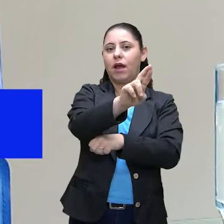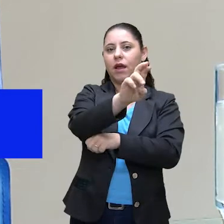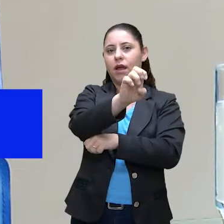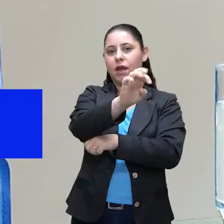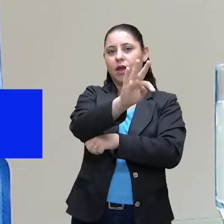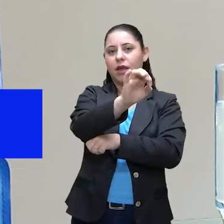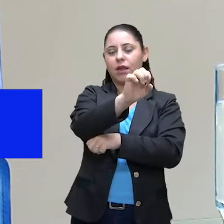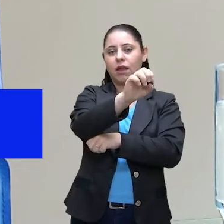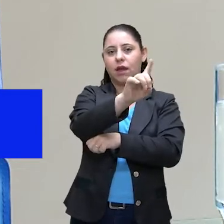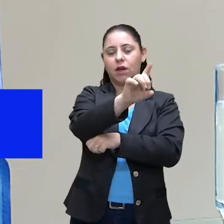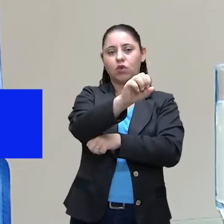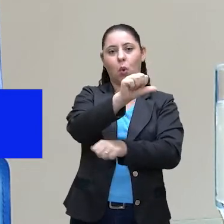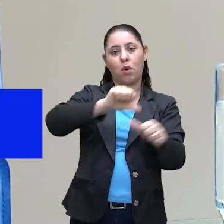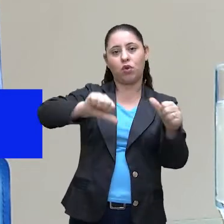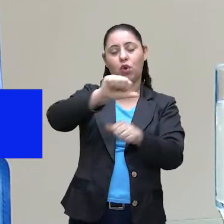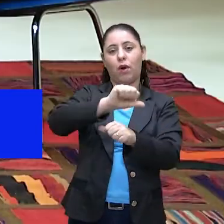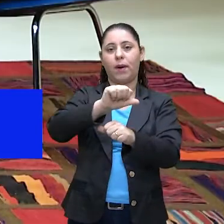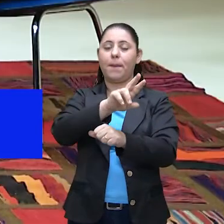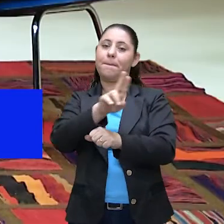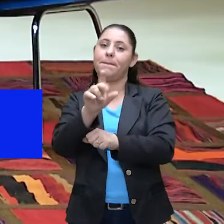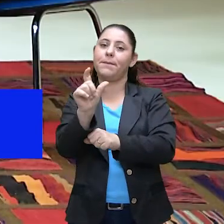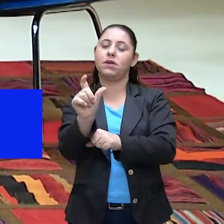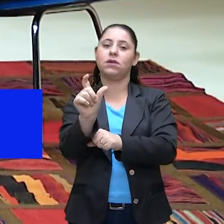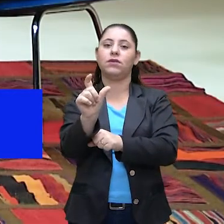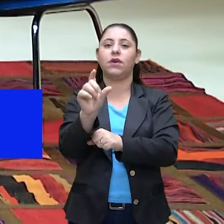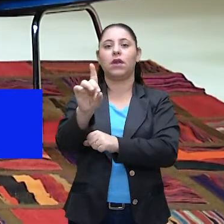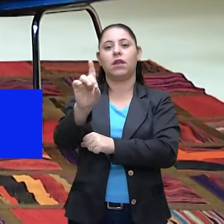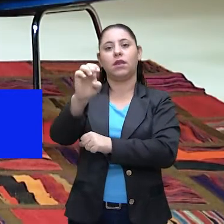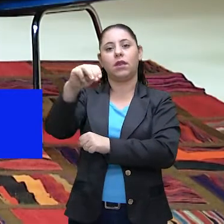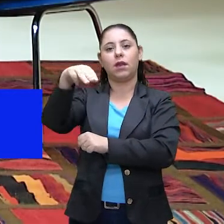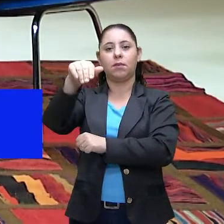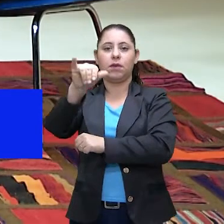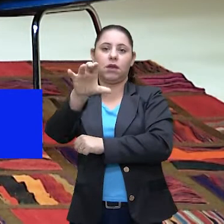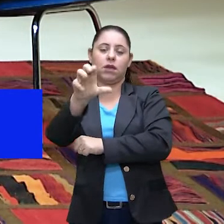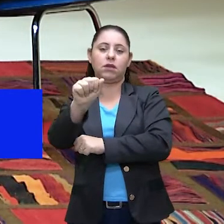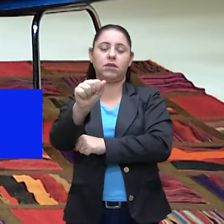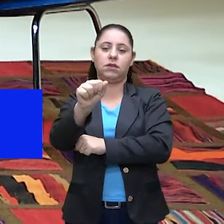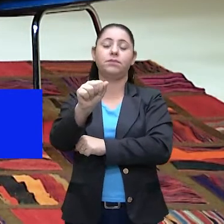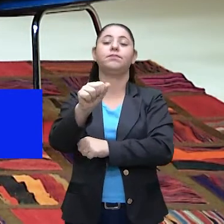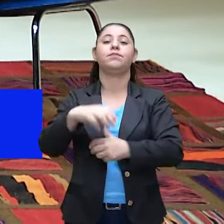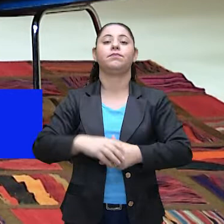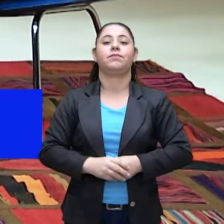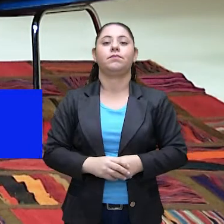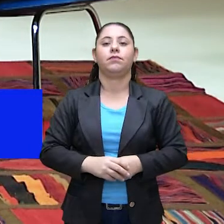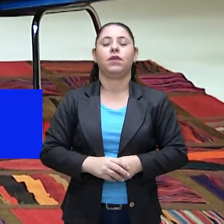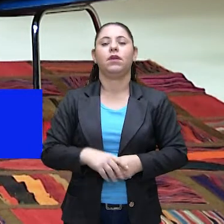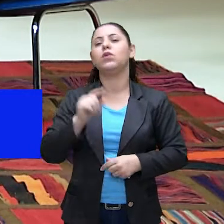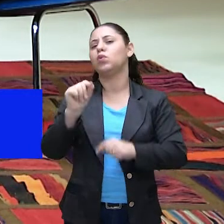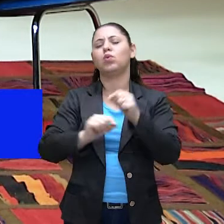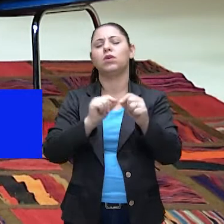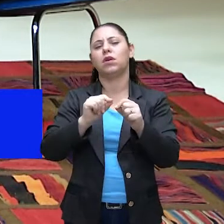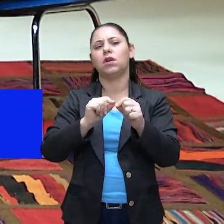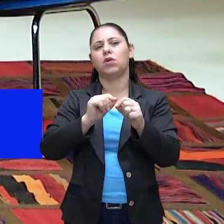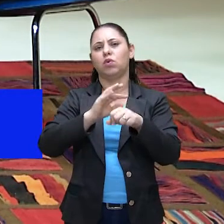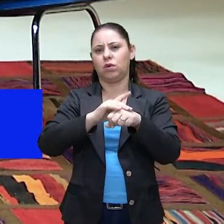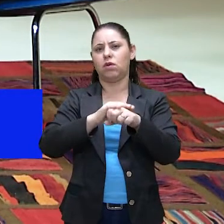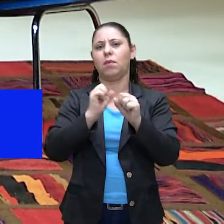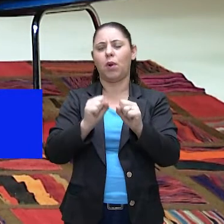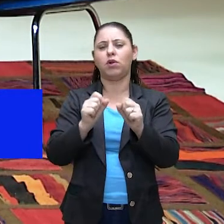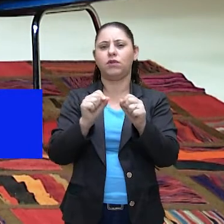retardo para usar a palavra demência, né? Ele demenciou na área da linguagem. Uhum. E esse distúrbio é possível